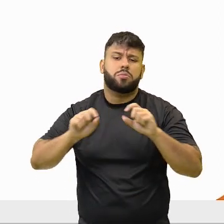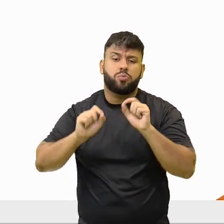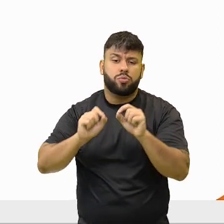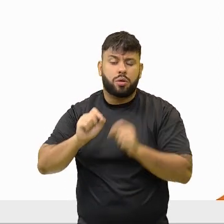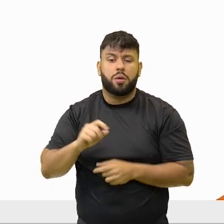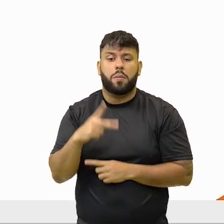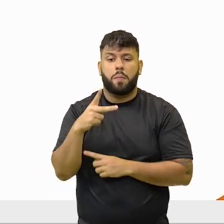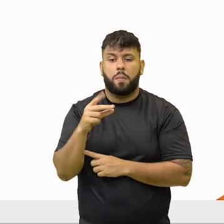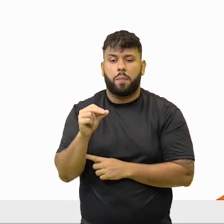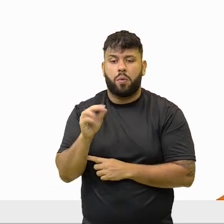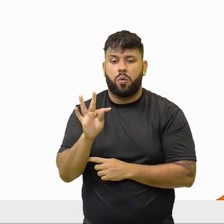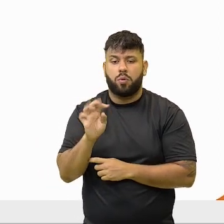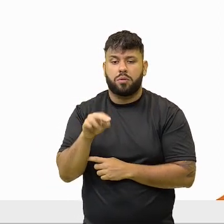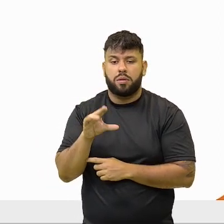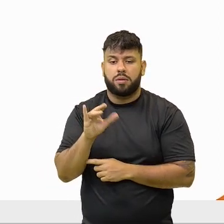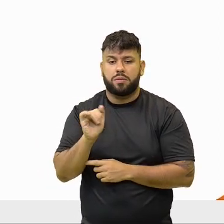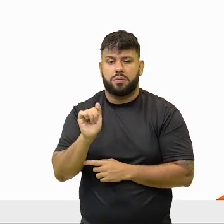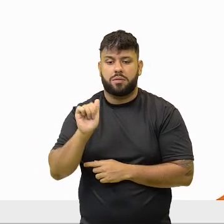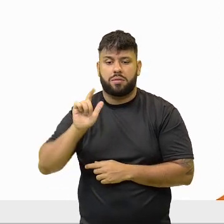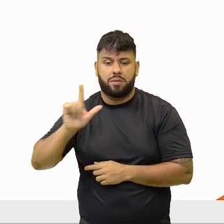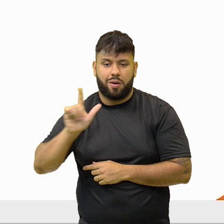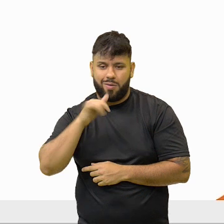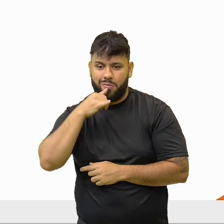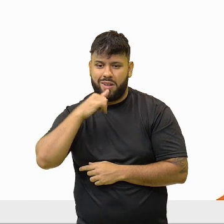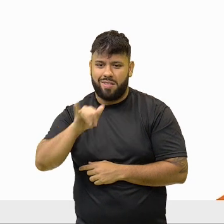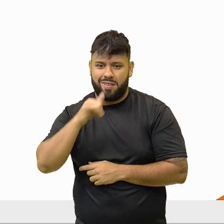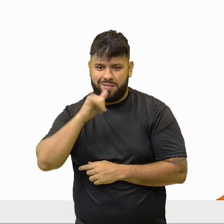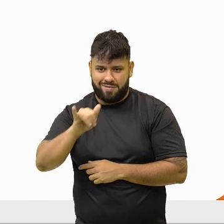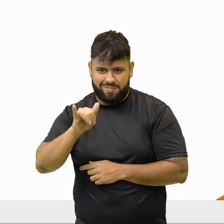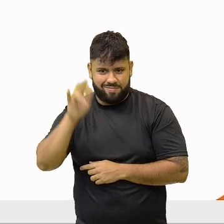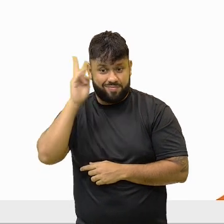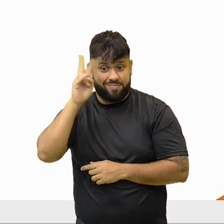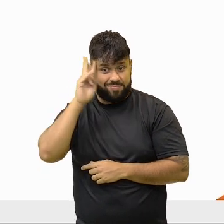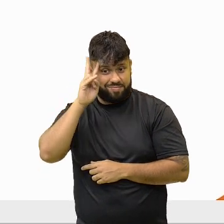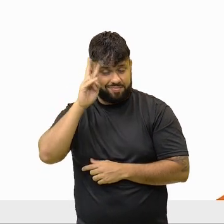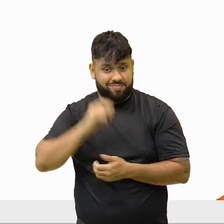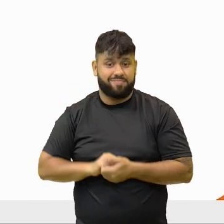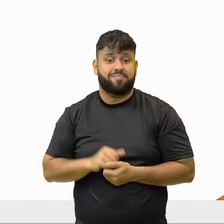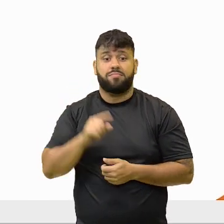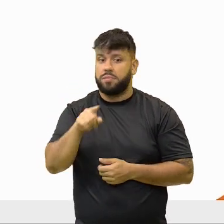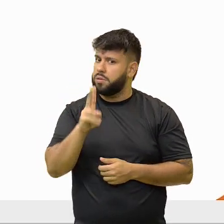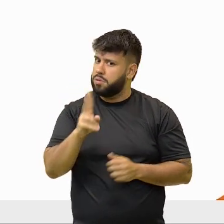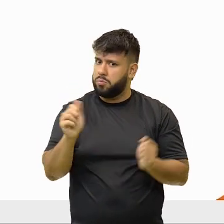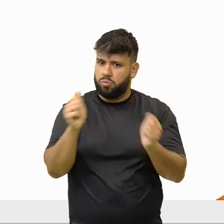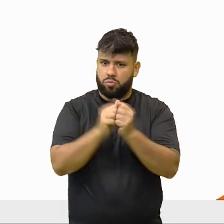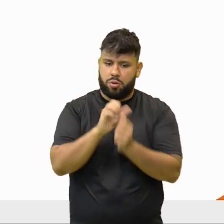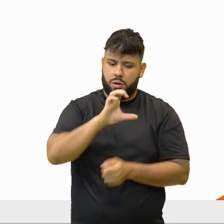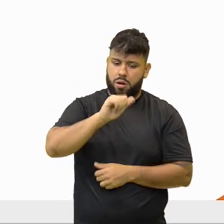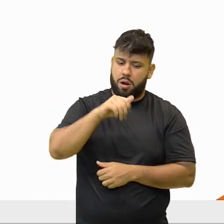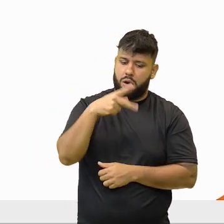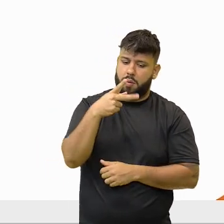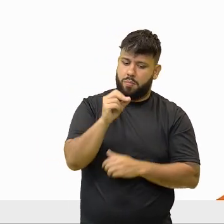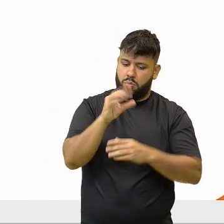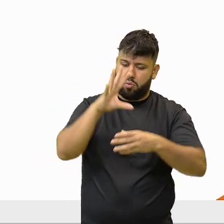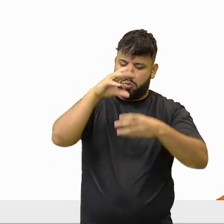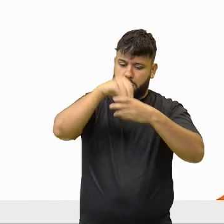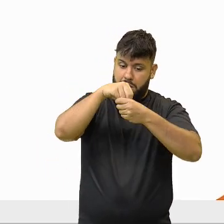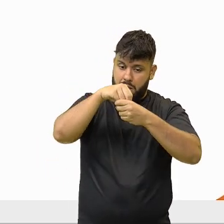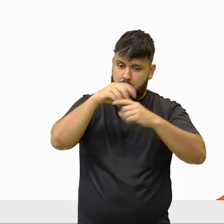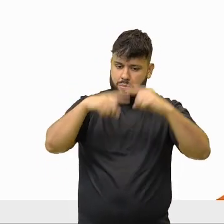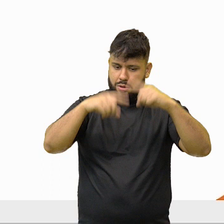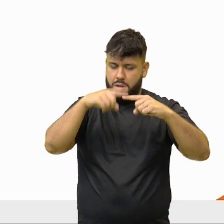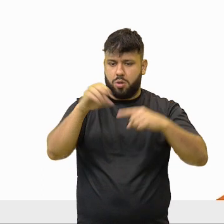elétrico criado. Lembra? Carga cria campo e potencial e sempre eles estão juntos. O campo no interior do condutor é zero,